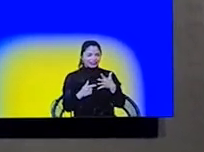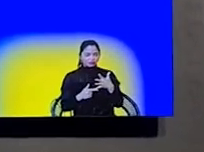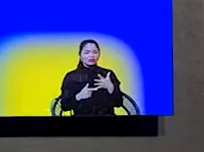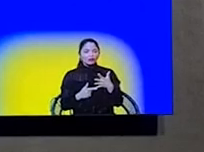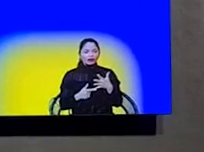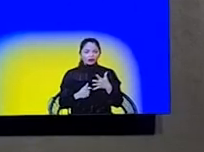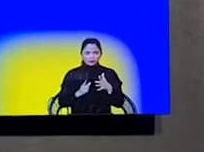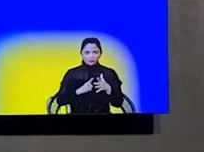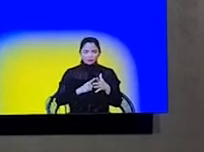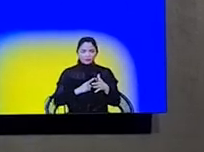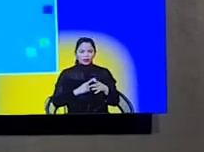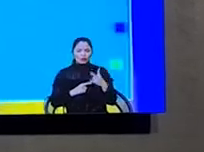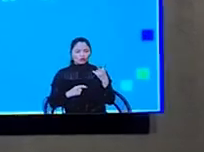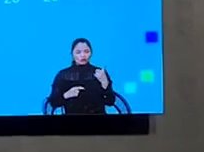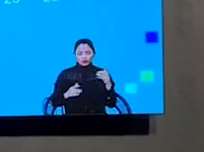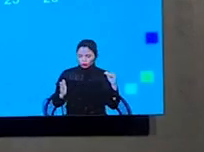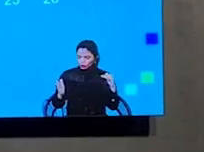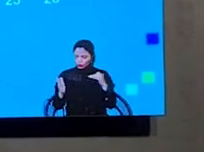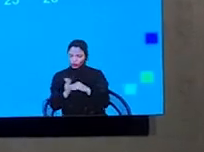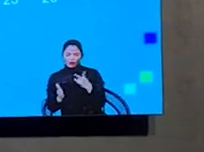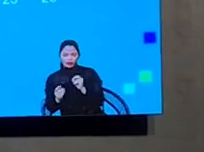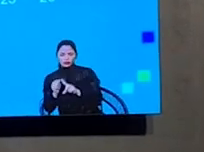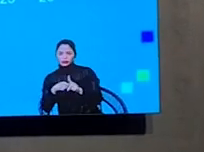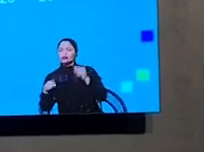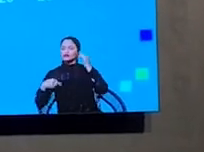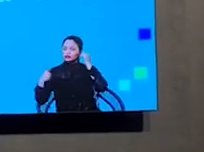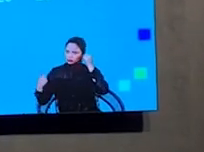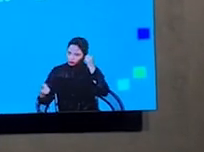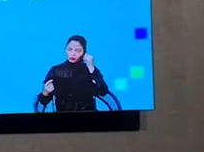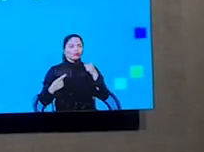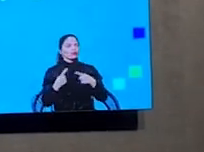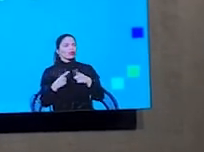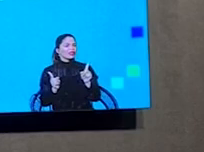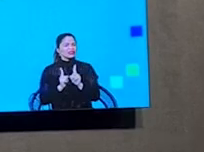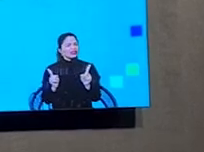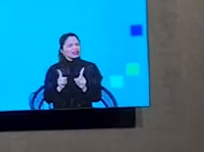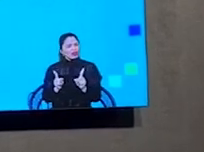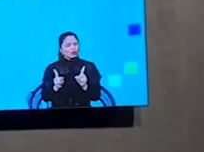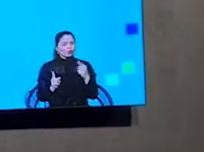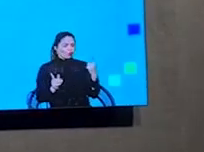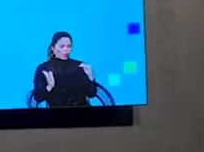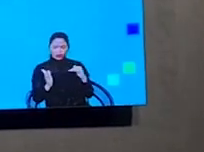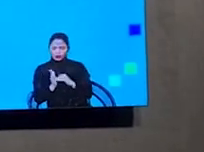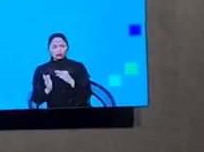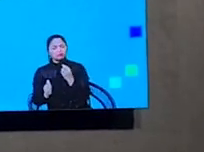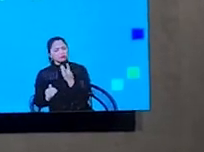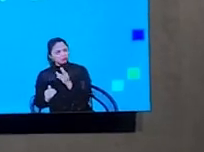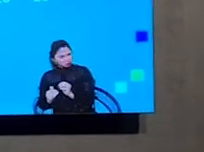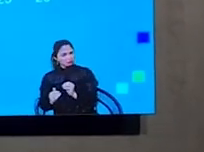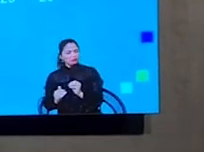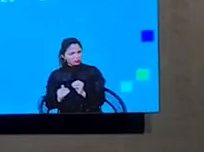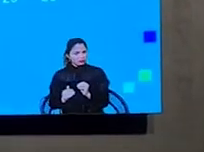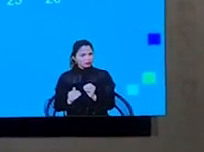dia 21 ao 20 do mês subsequente. Putz, por que não fazer do dia 1 ao dia 30? Imagina do dia 1 ao